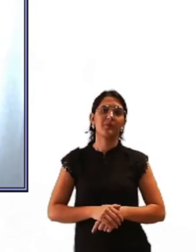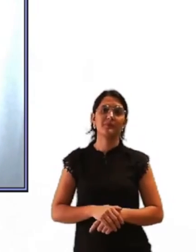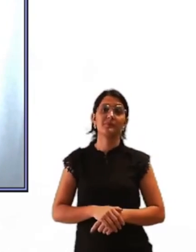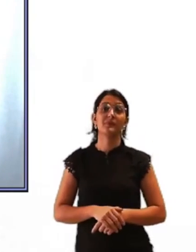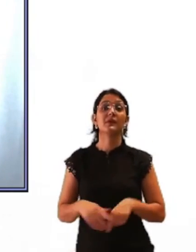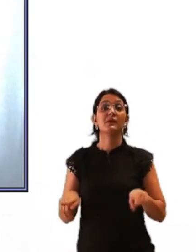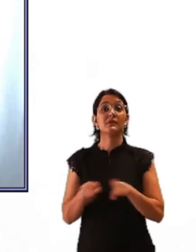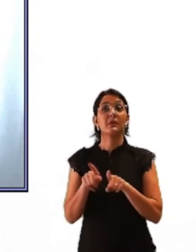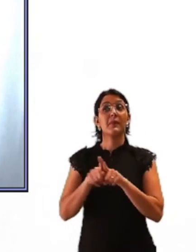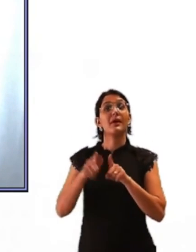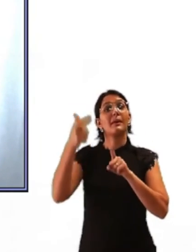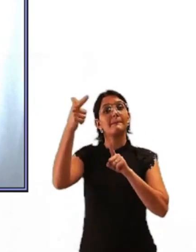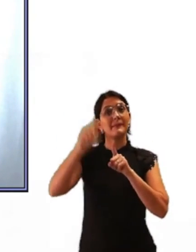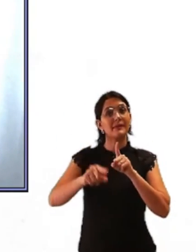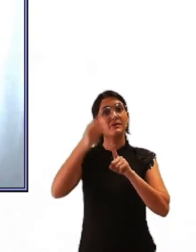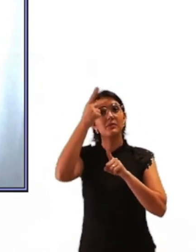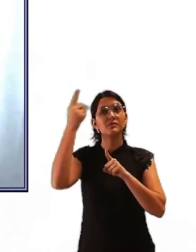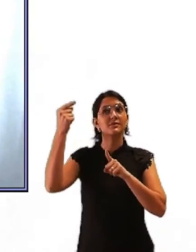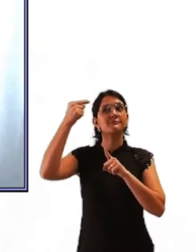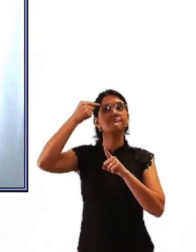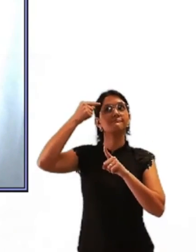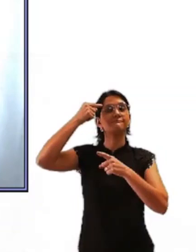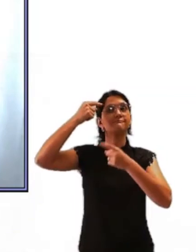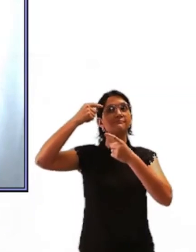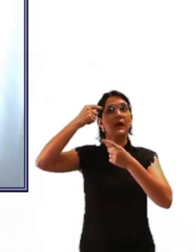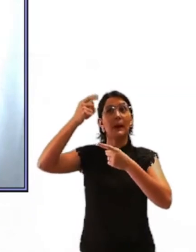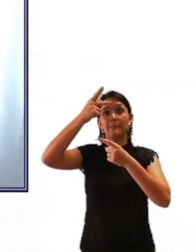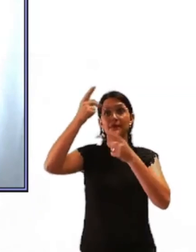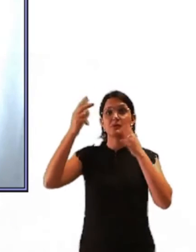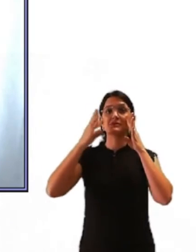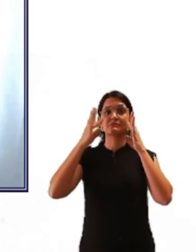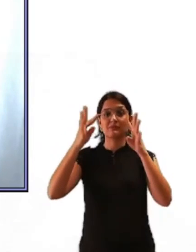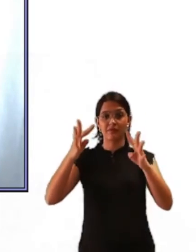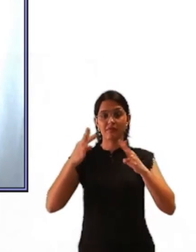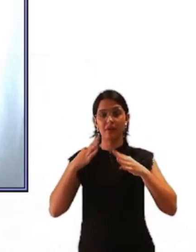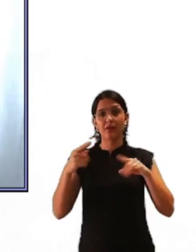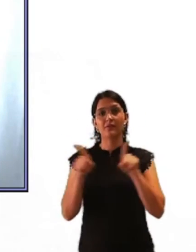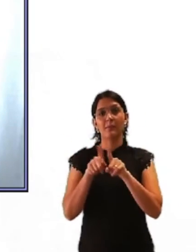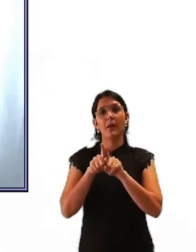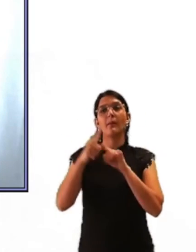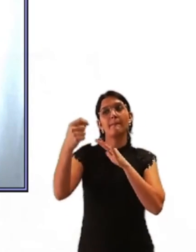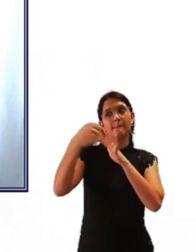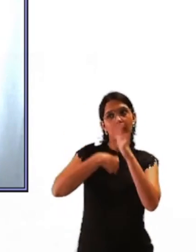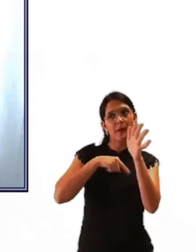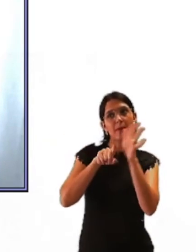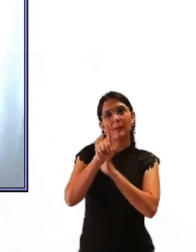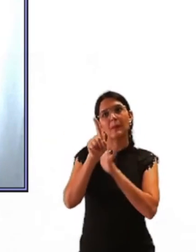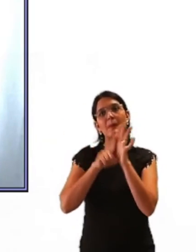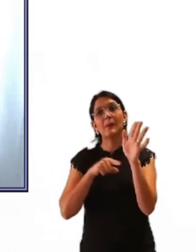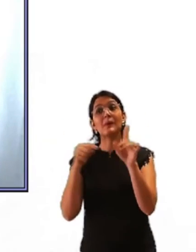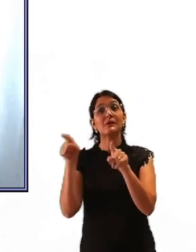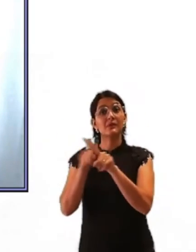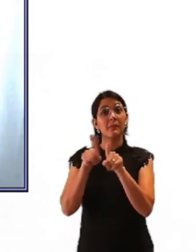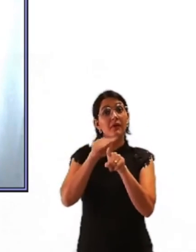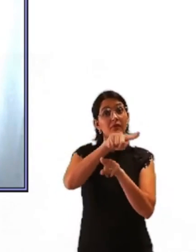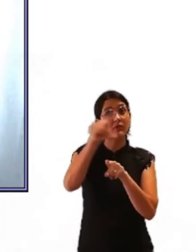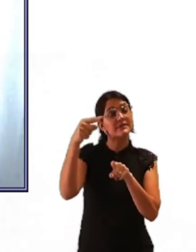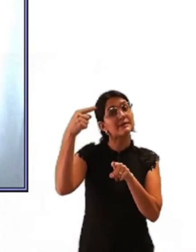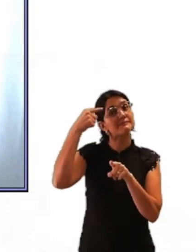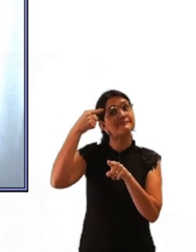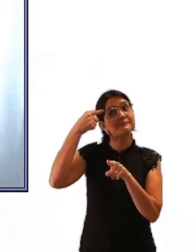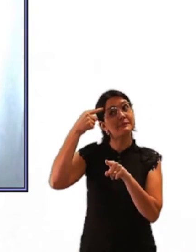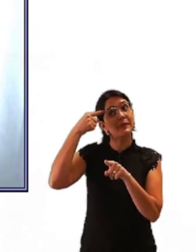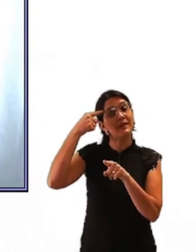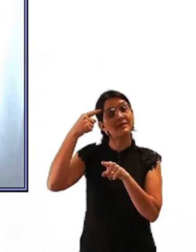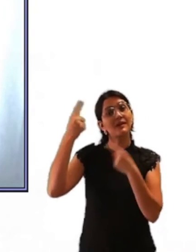que isso venha a gerar reflexão naqueles que assistiram, que participaram e que pensem sobre isso, e que até mesmo, né, quem